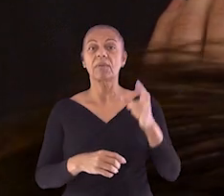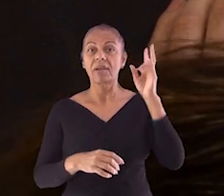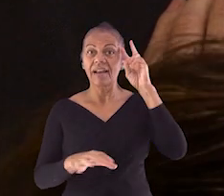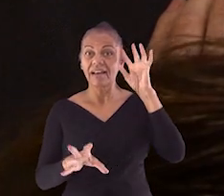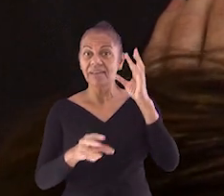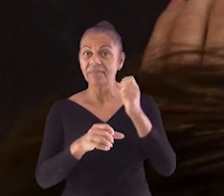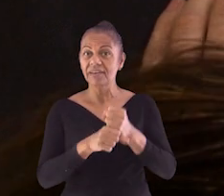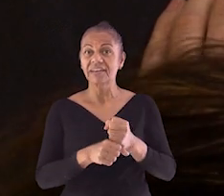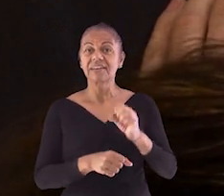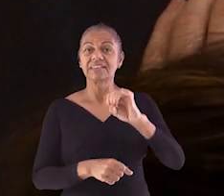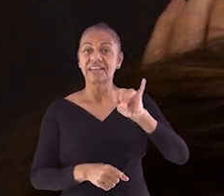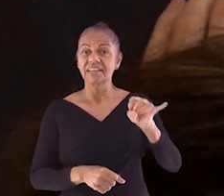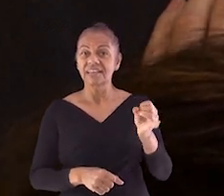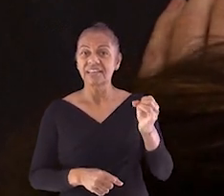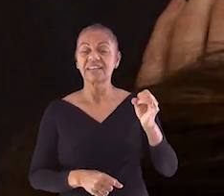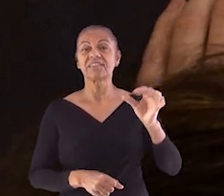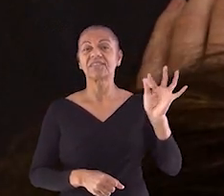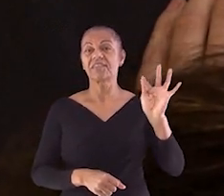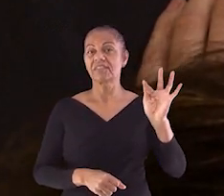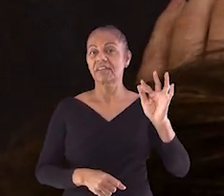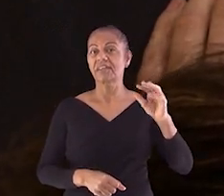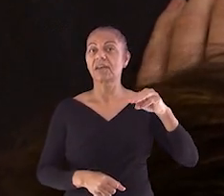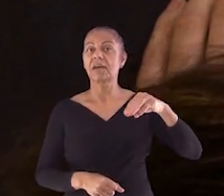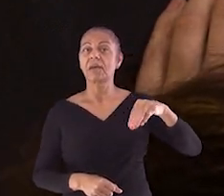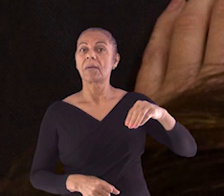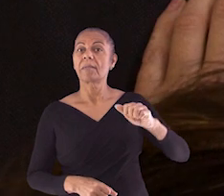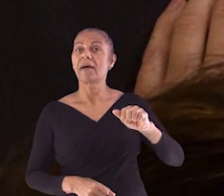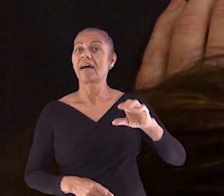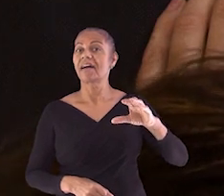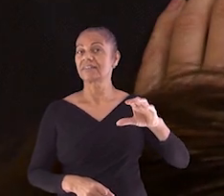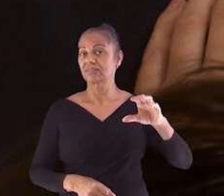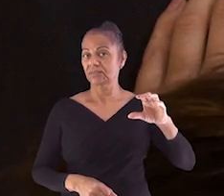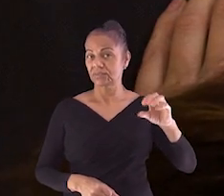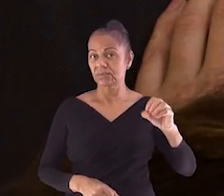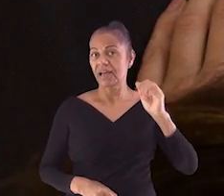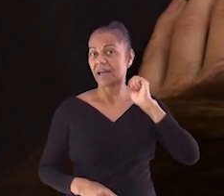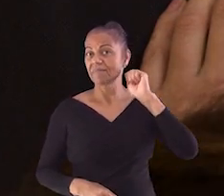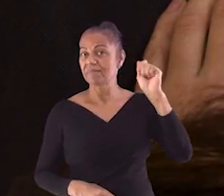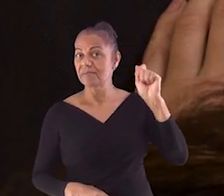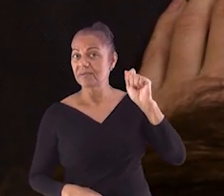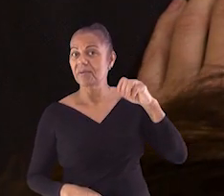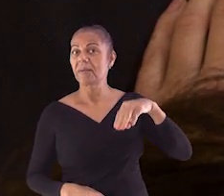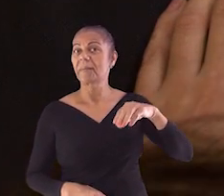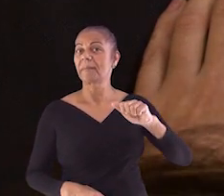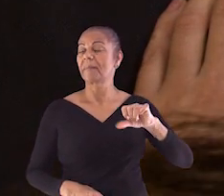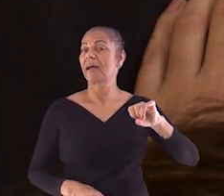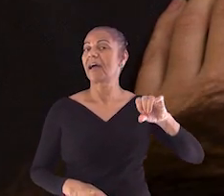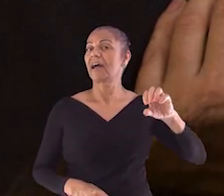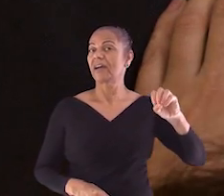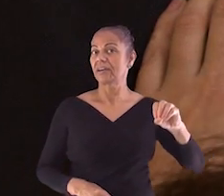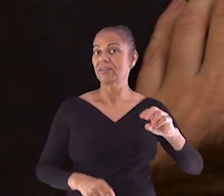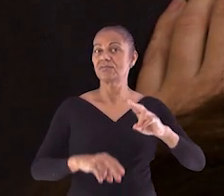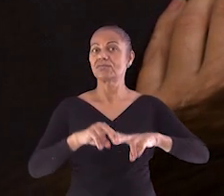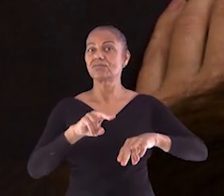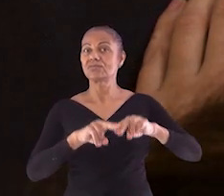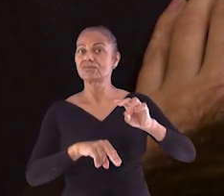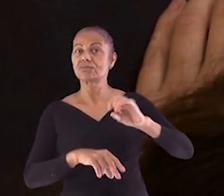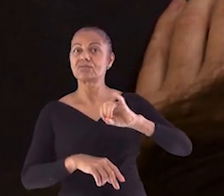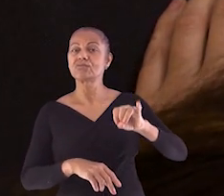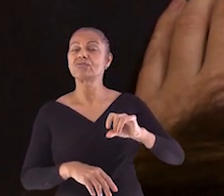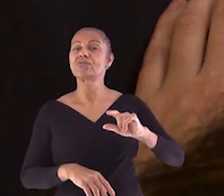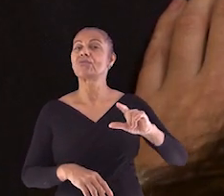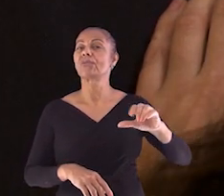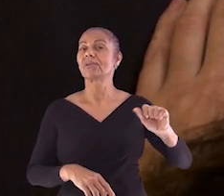meses. Fica janeiro, fevereiro, março, abril, maio, junho, julho, agosto, setembro, outubro, novembro, dezembro,